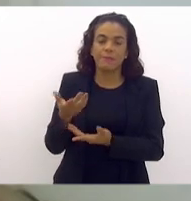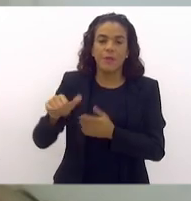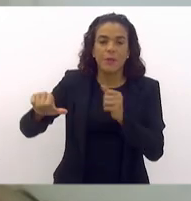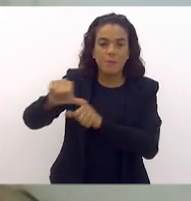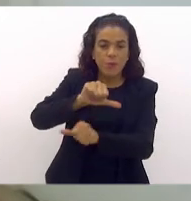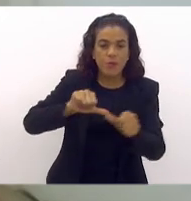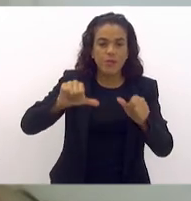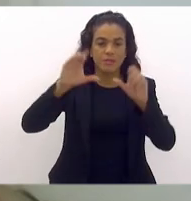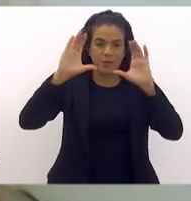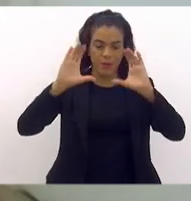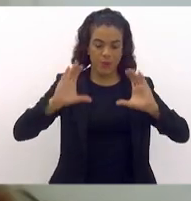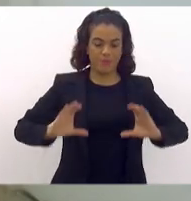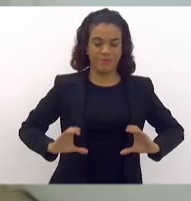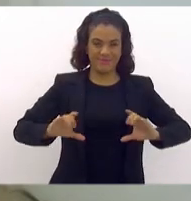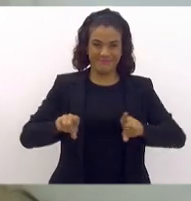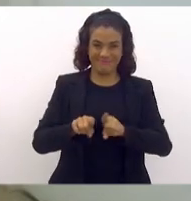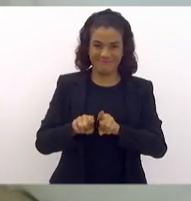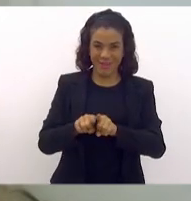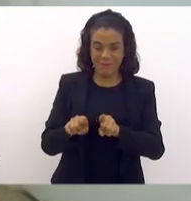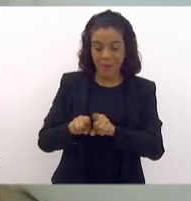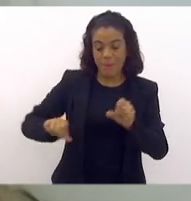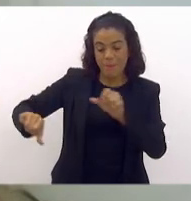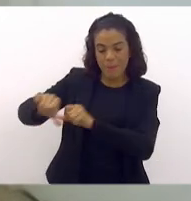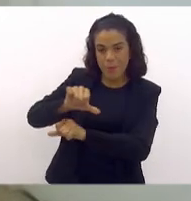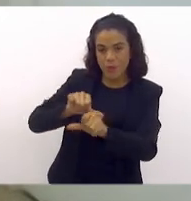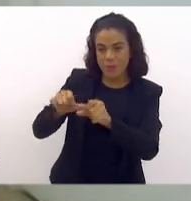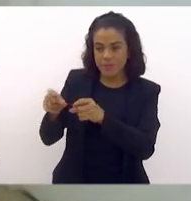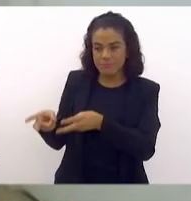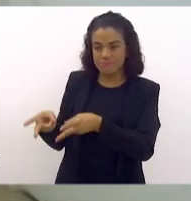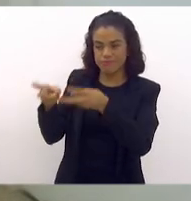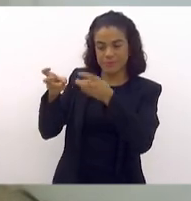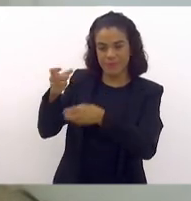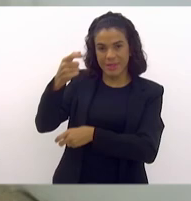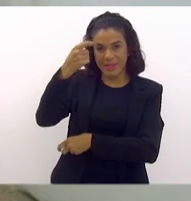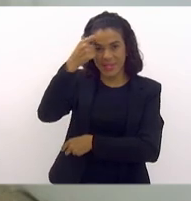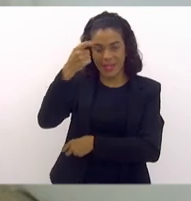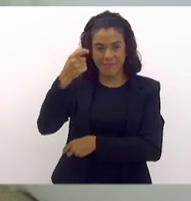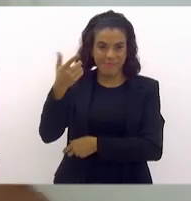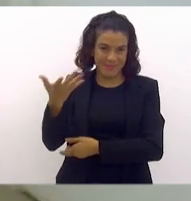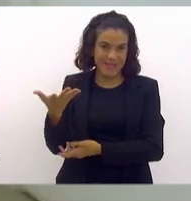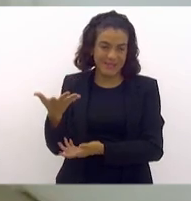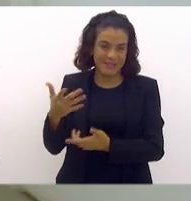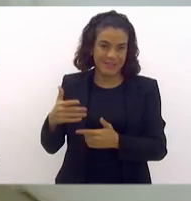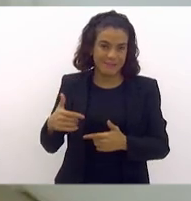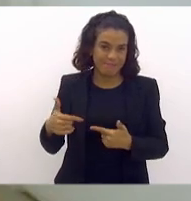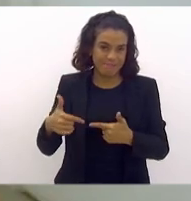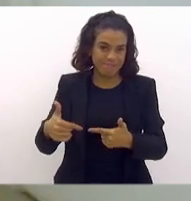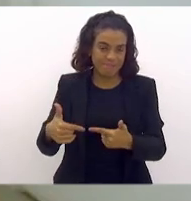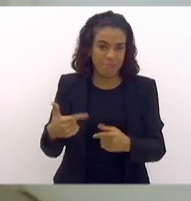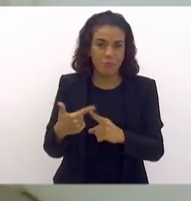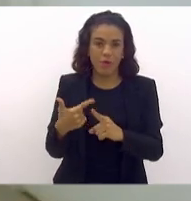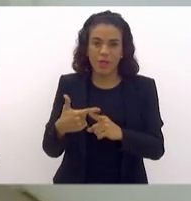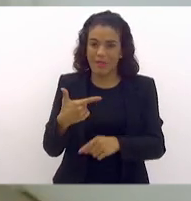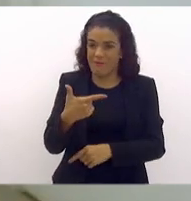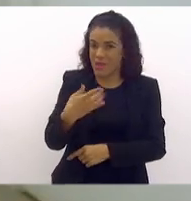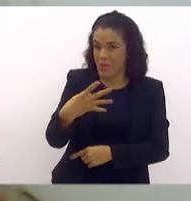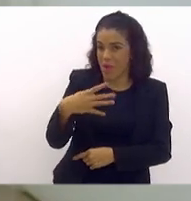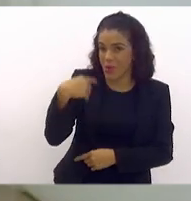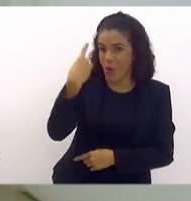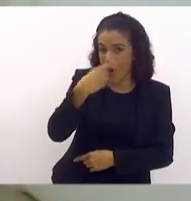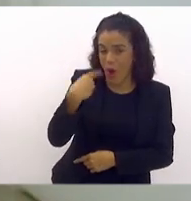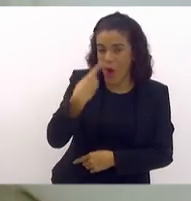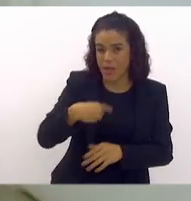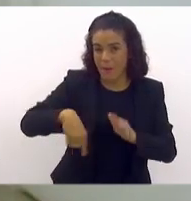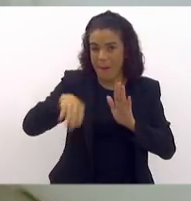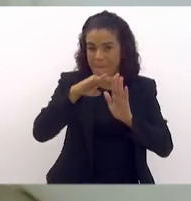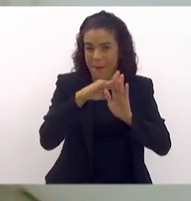mudanças comportamentais ou mesmo em mudanças de percepção ou da mentalidade? Porque é isso, você é bombardeada 24 horas por dia com